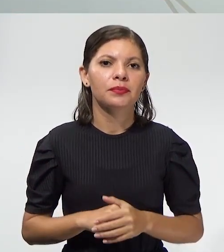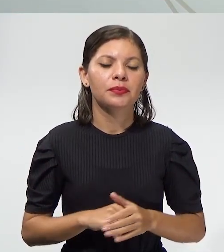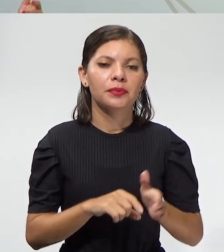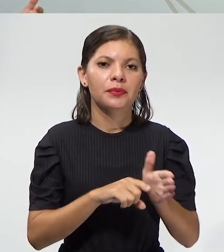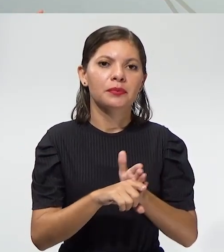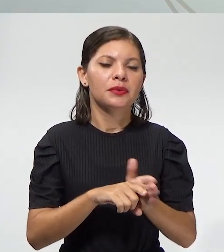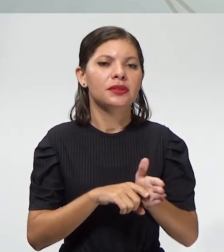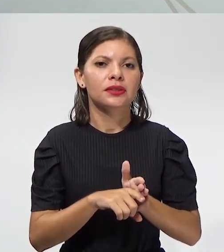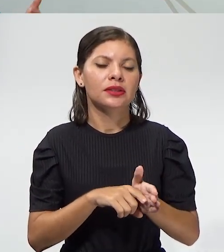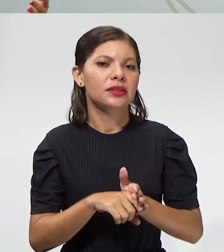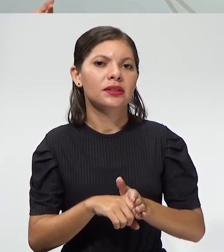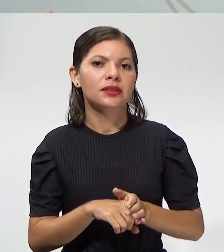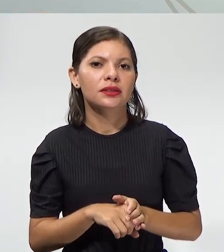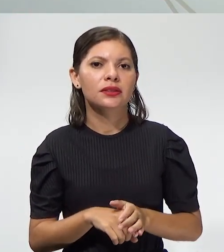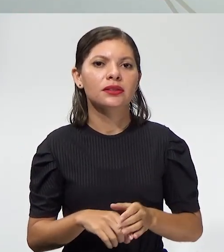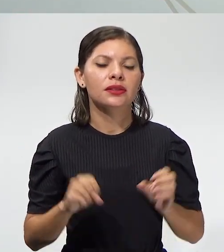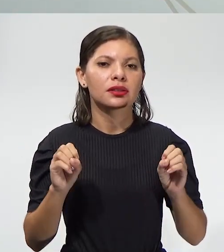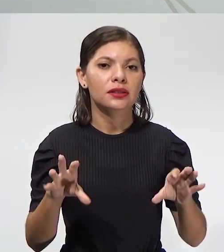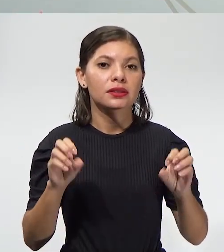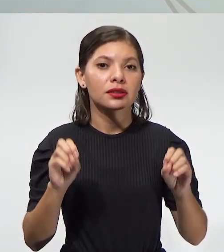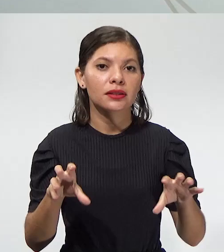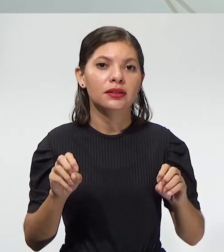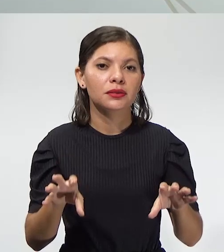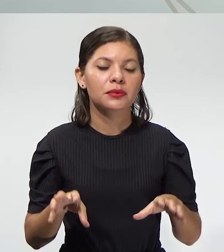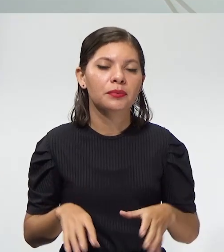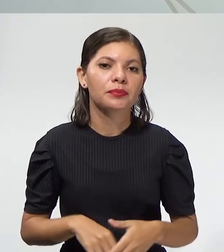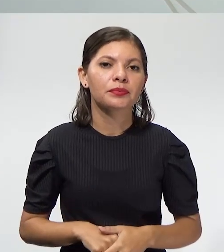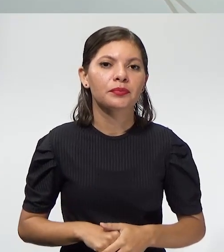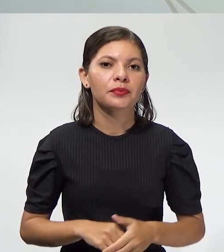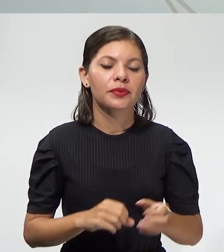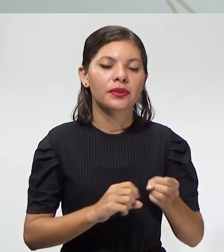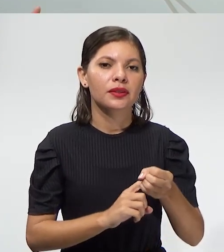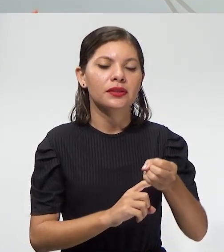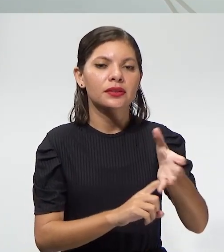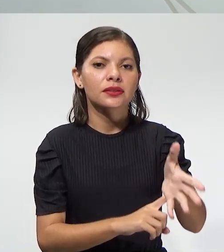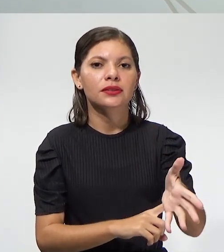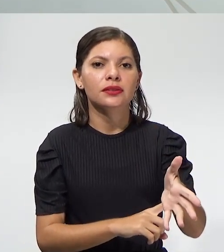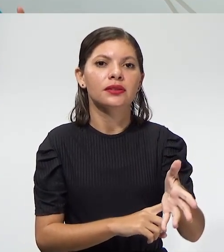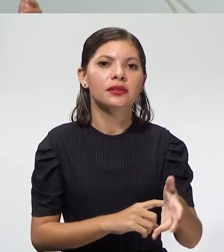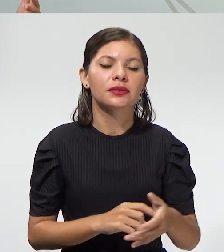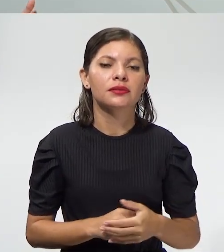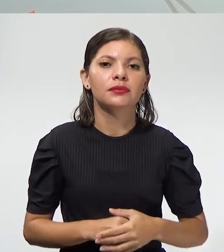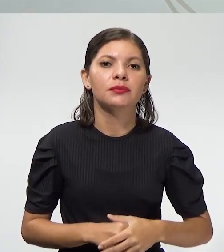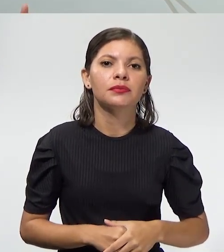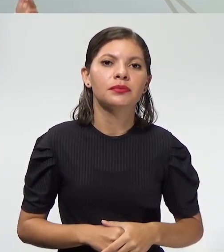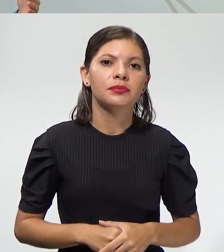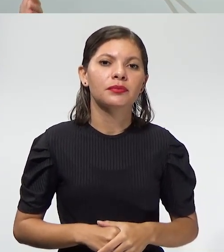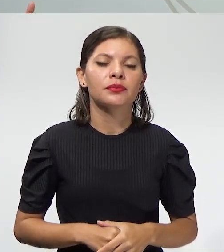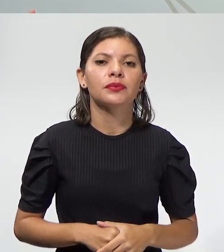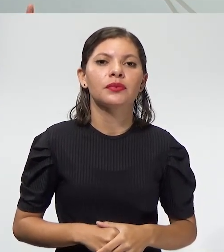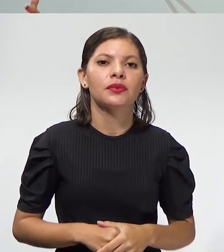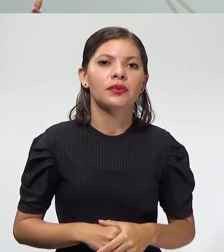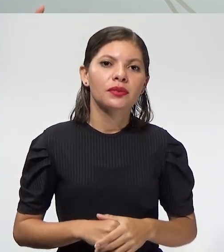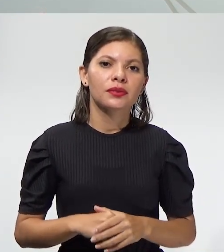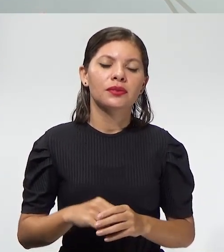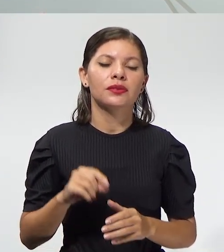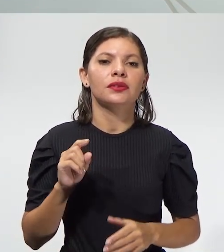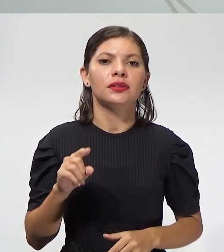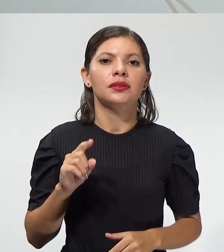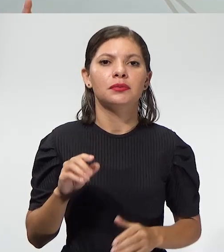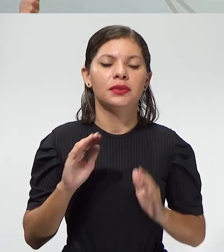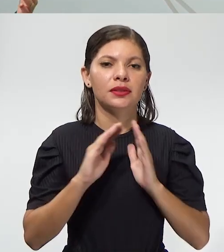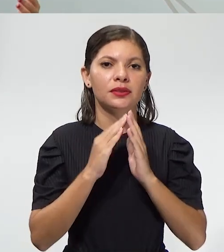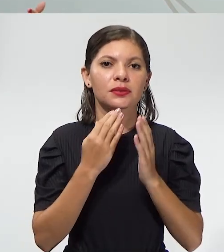vocês, pesquisa, que são as coletas que vocês vão fazer na escola, e a extensão, porque também vocês vão devolver